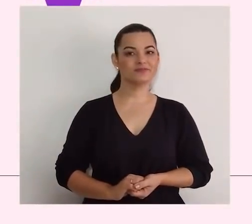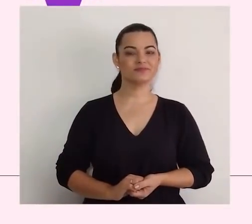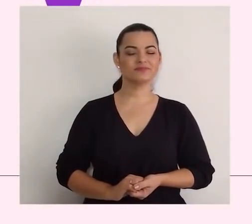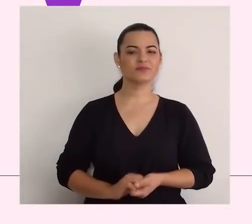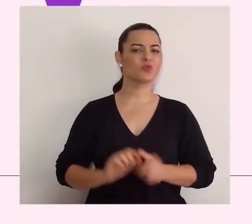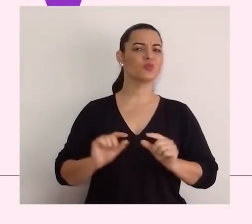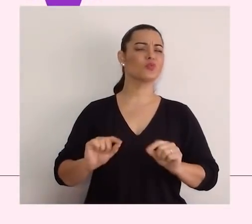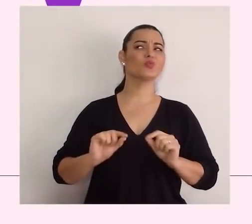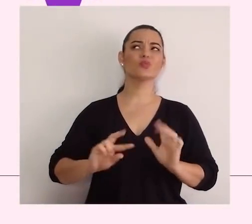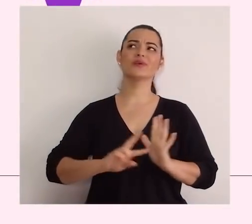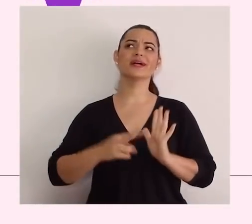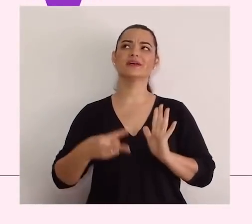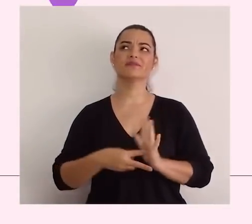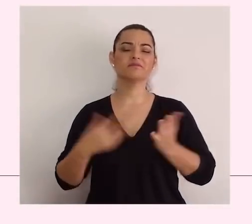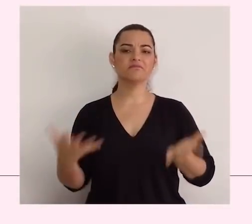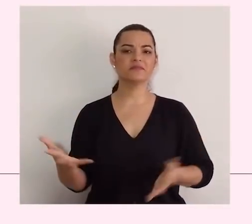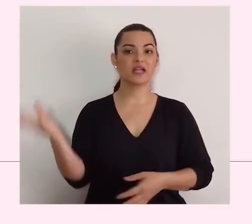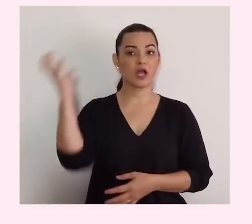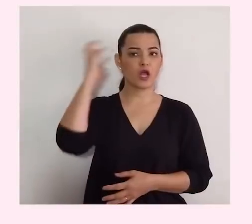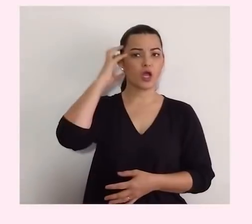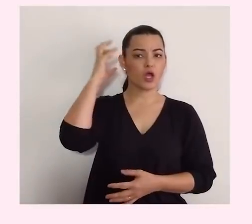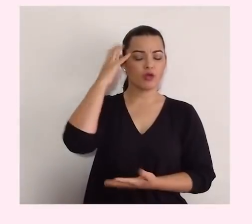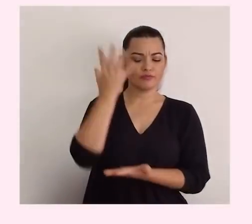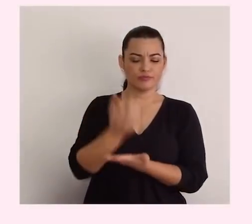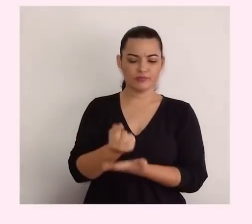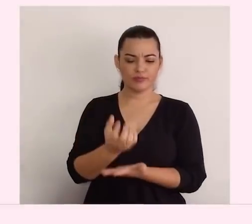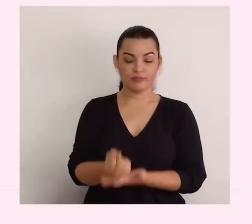O que é um podcast?